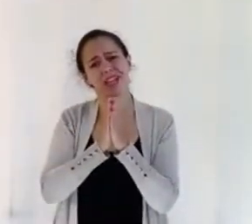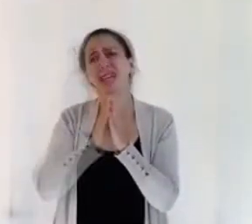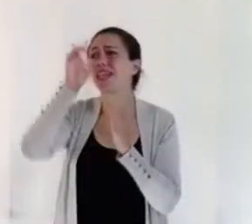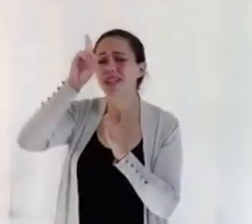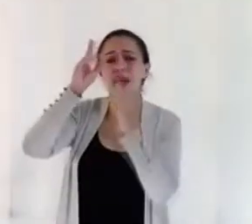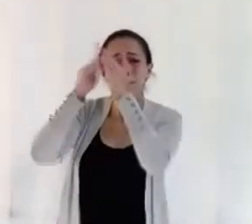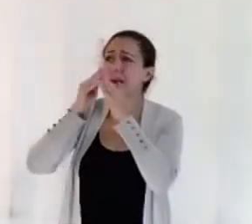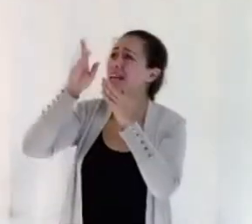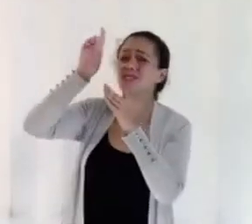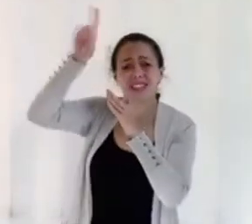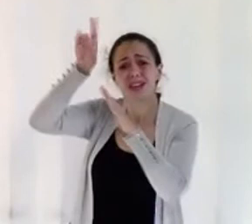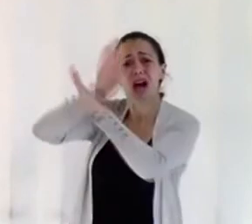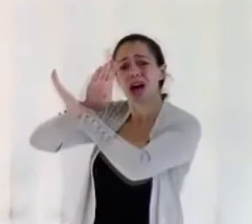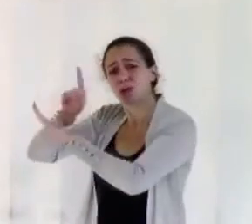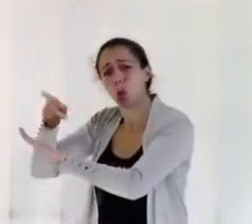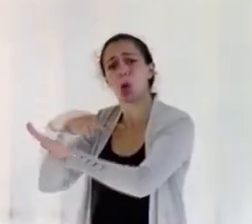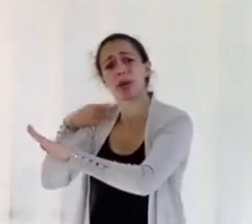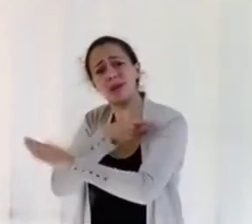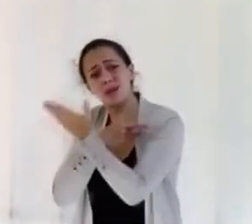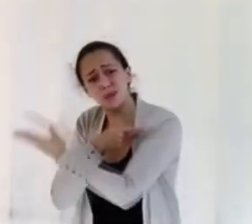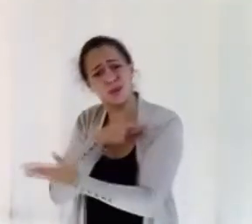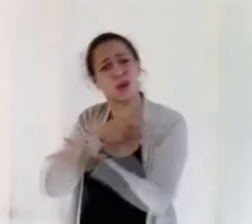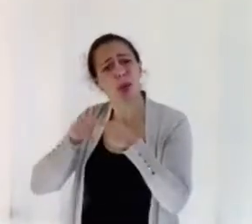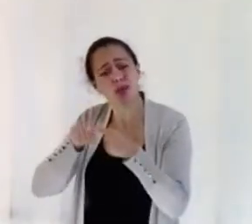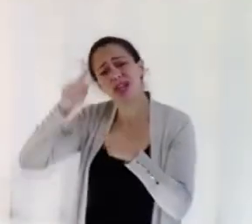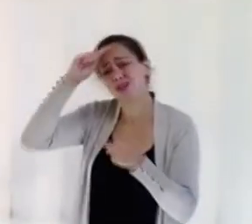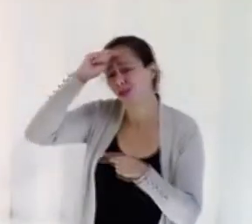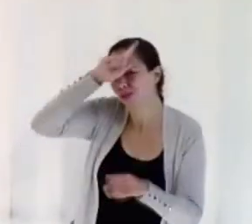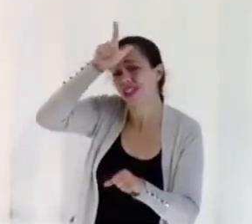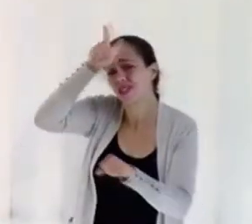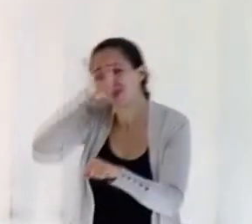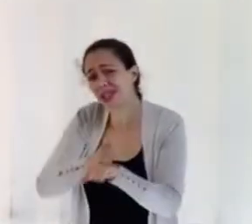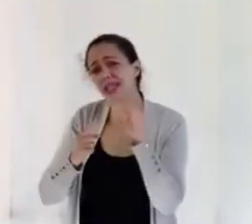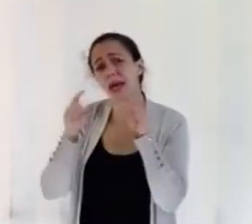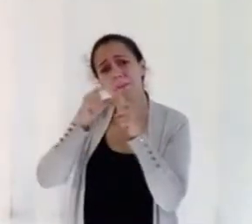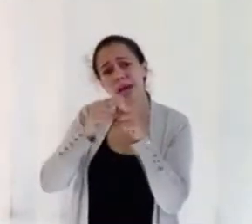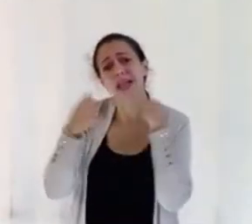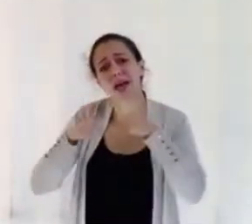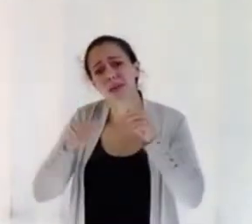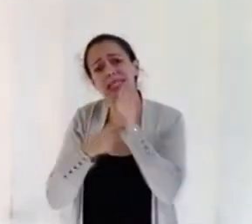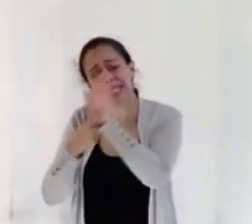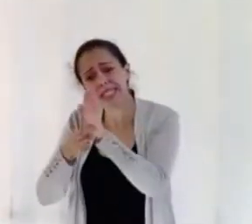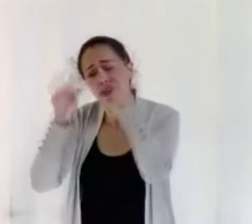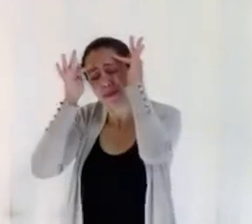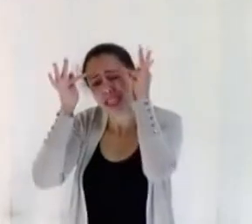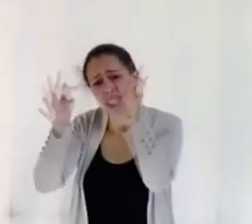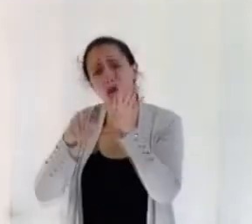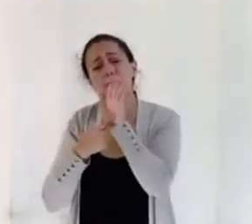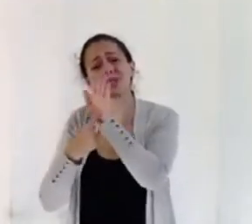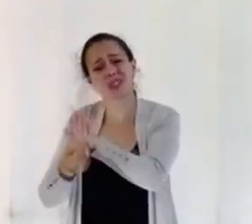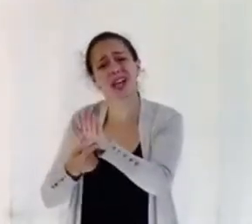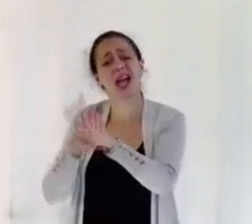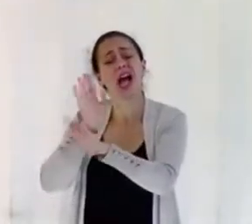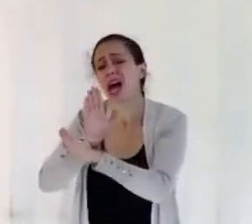assim para a Escritura, mas às vezes nós, por conta da natureza pecaminosa, nós temos reações que não condiz